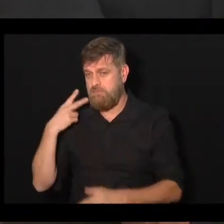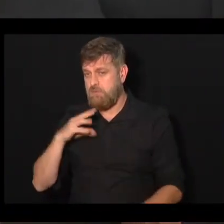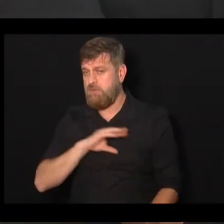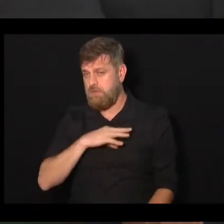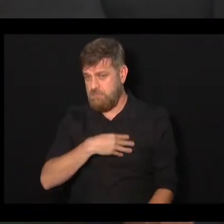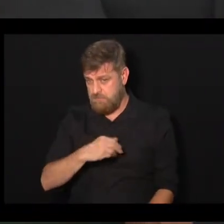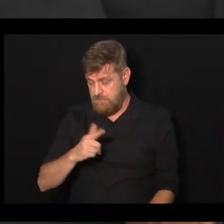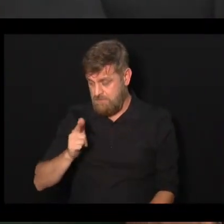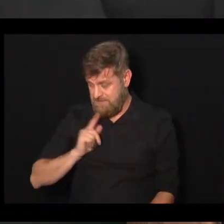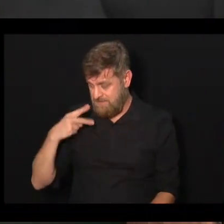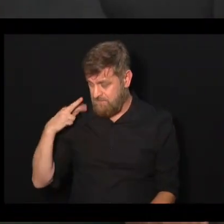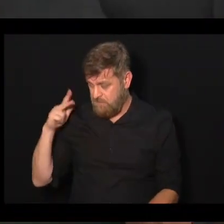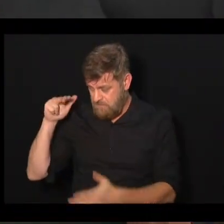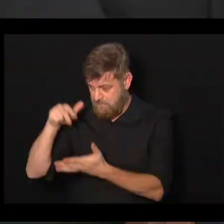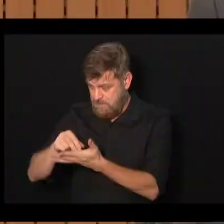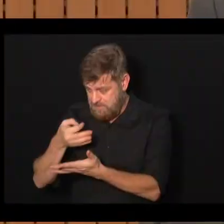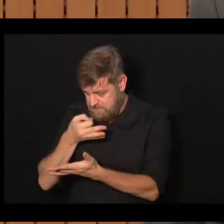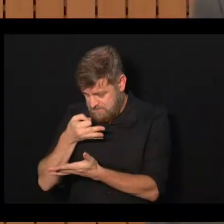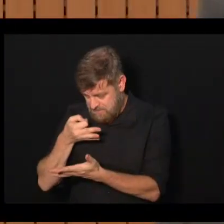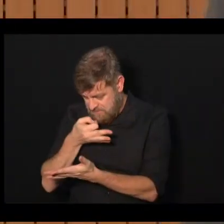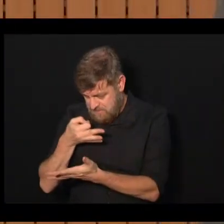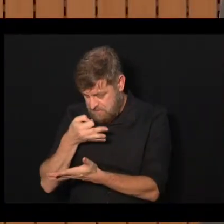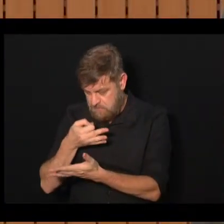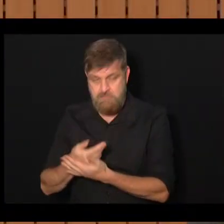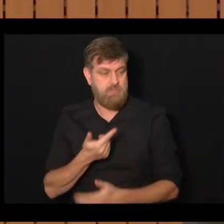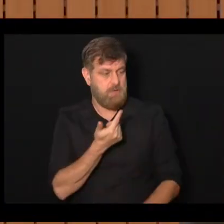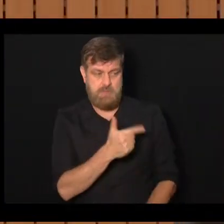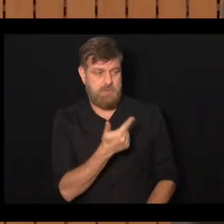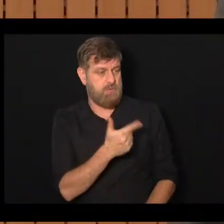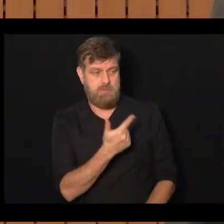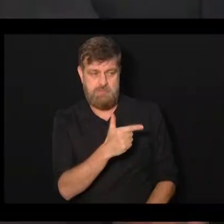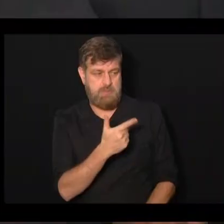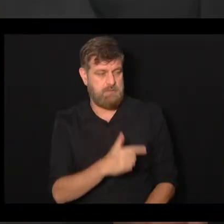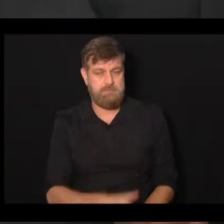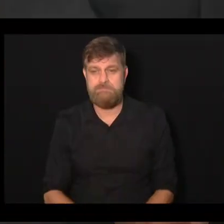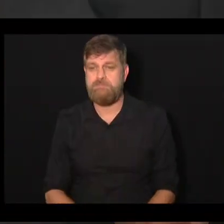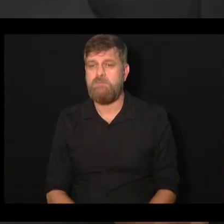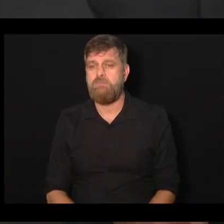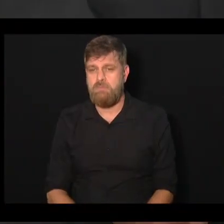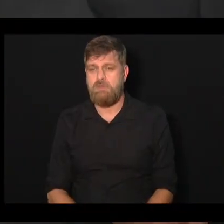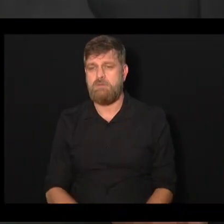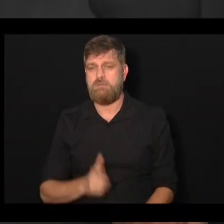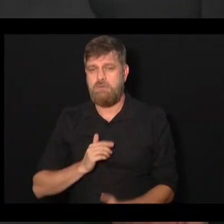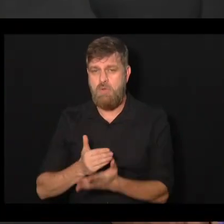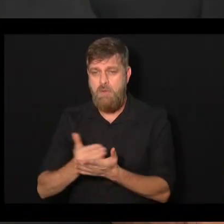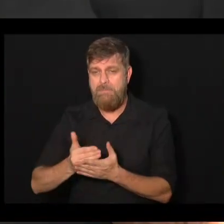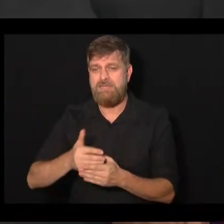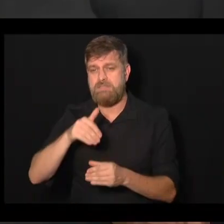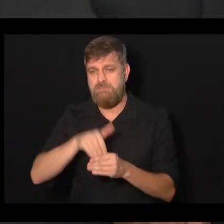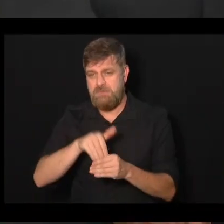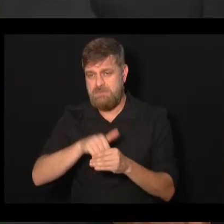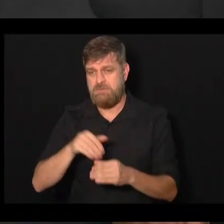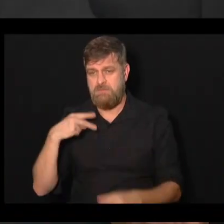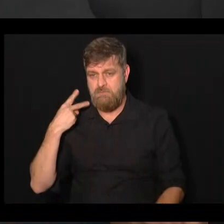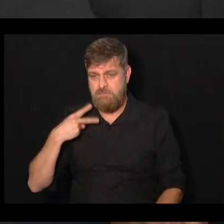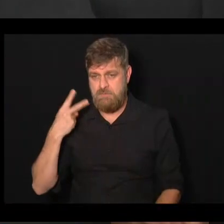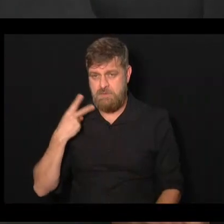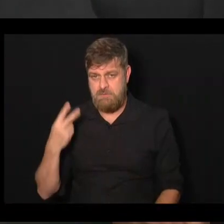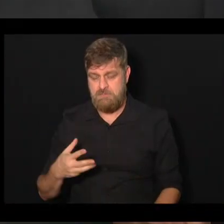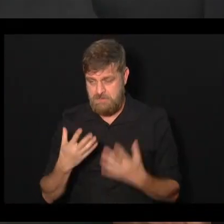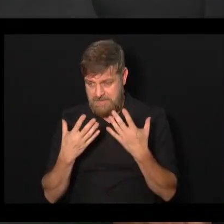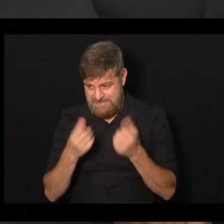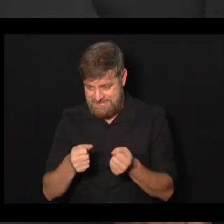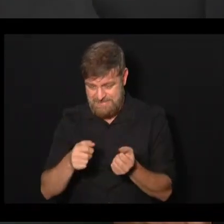Campos Filho, se há vereador inscrito a discuti-lo. Não, senhor presidente, não há vereadores a discuti-lo. Não havendo vereador inscrito, o projeto vai à votação. Vereadores